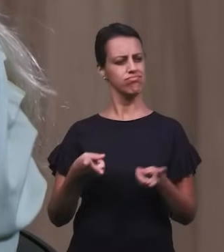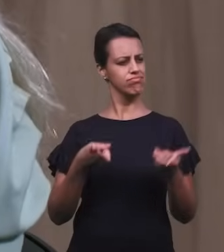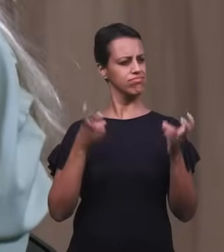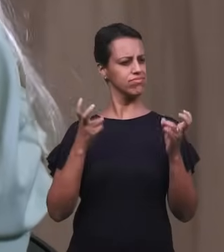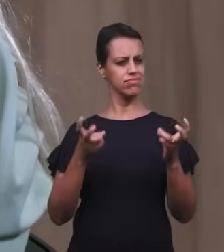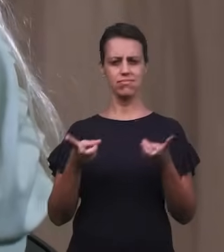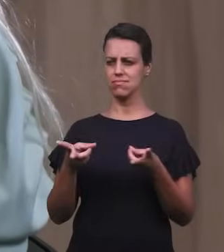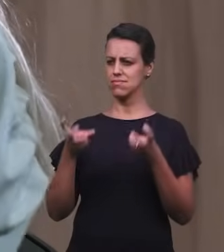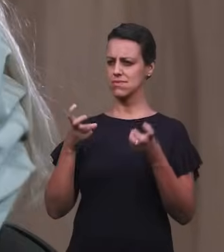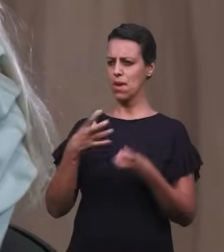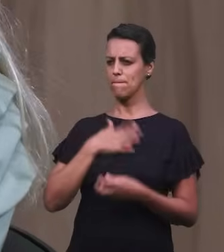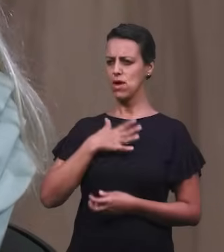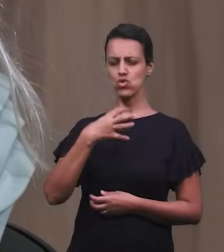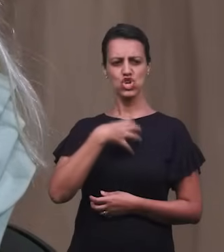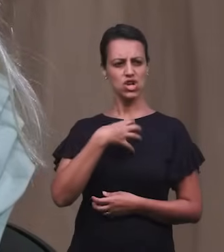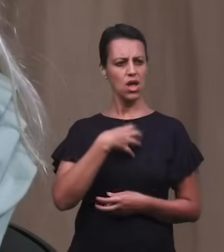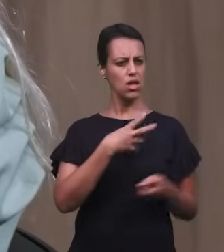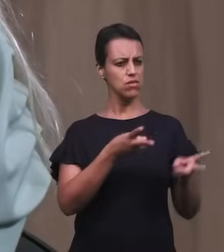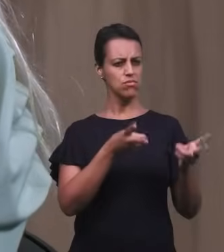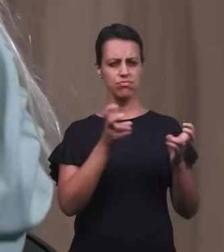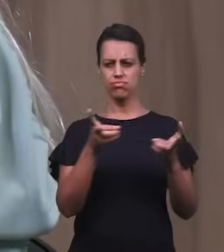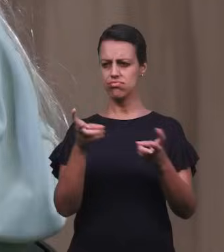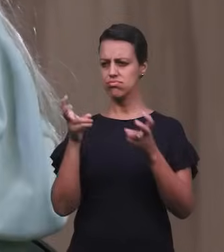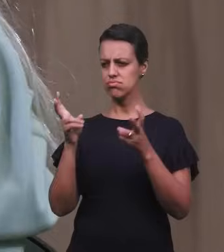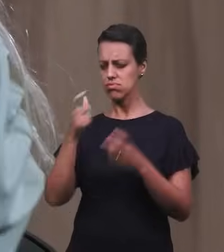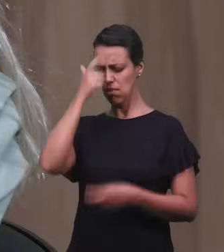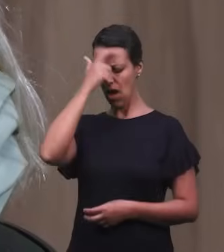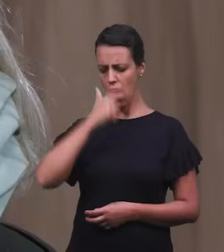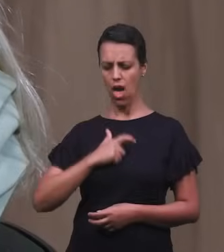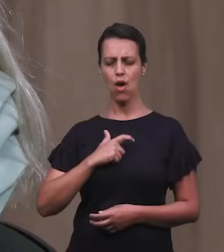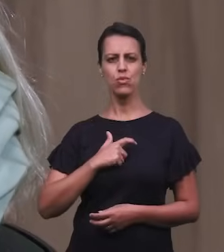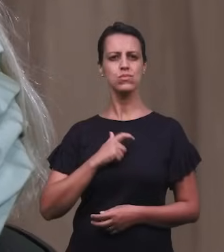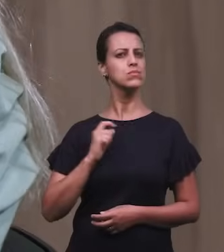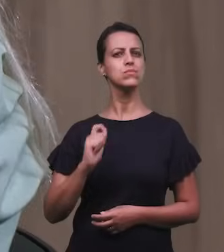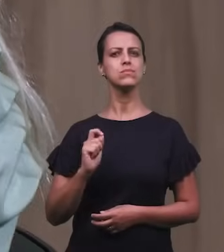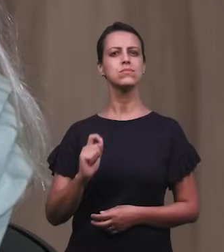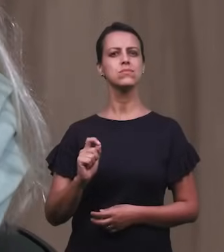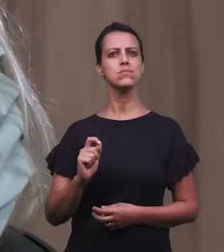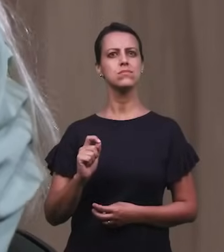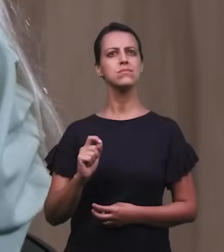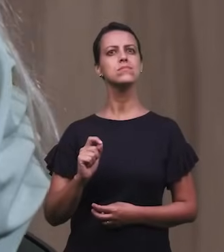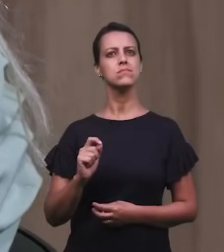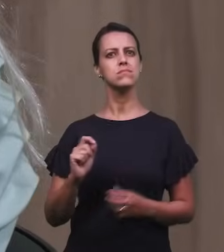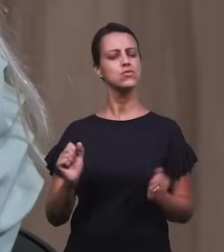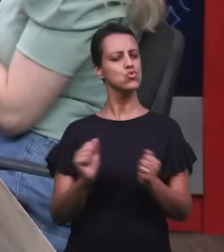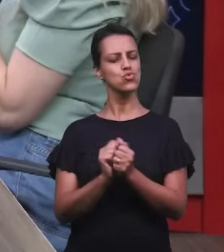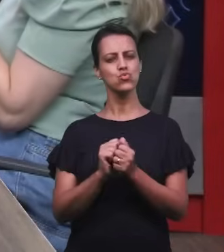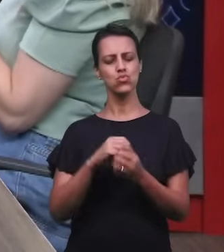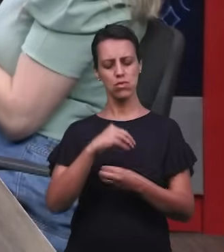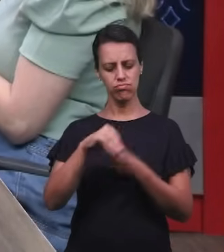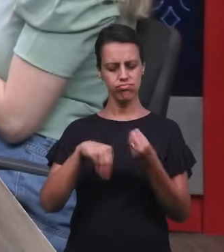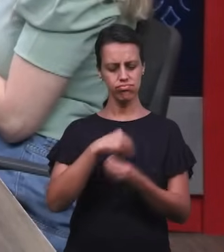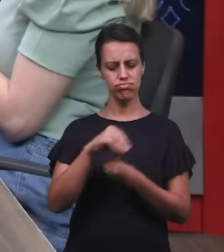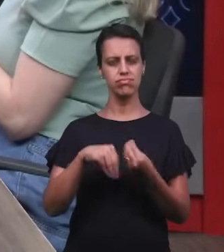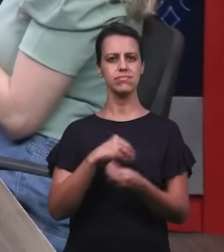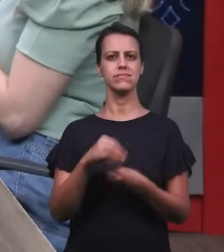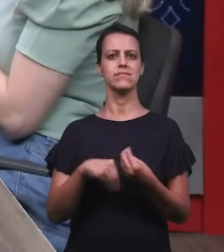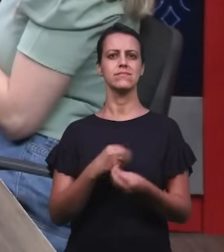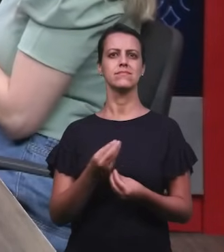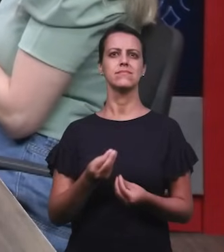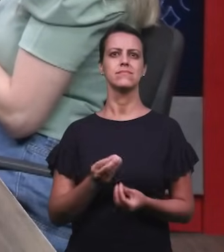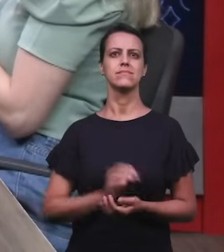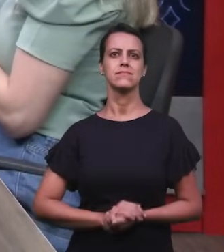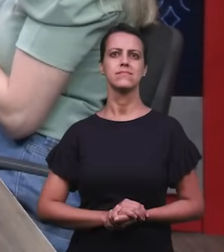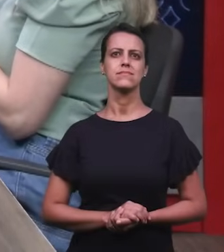o mundo, né? Quem eu sou hoje, juntando tudo isso, as minhas características com o meu caráter e as minhas